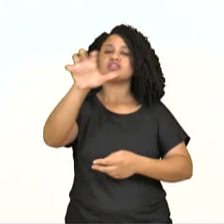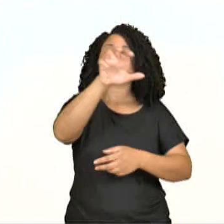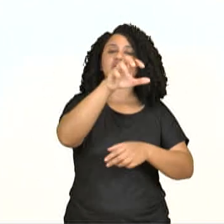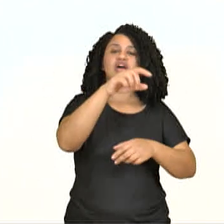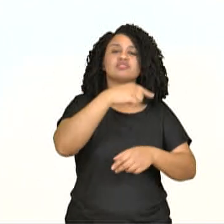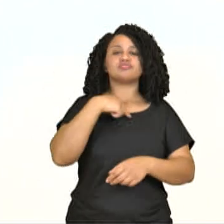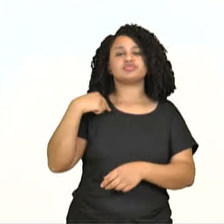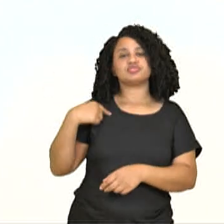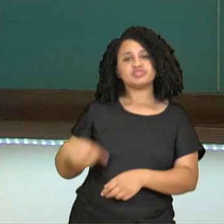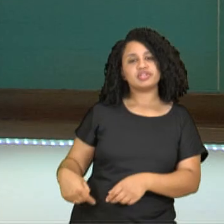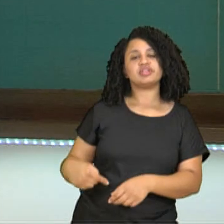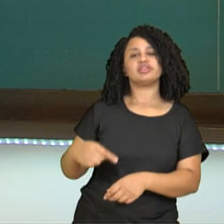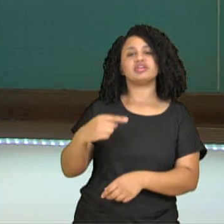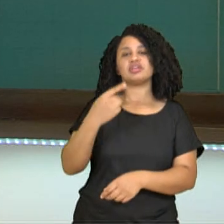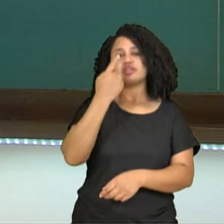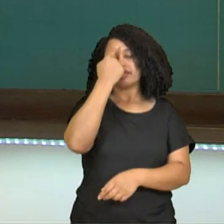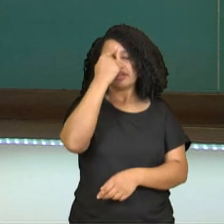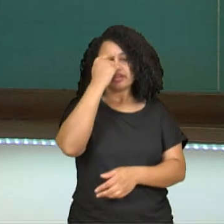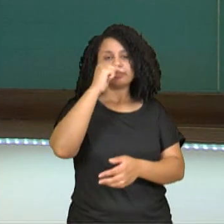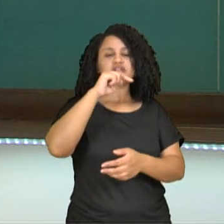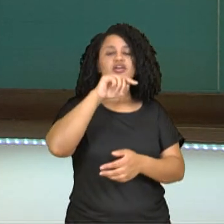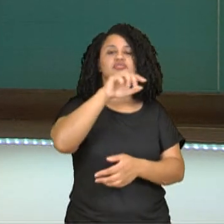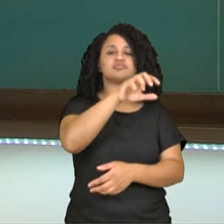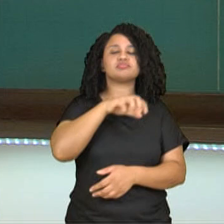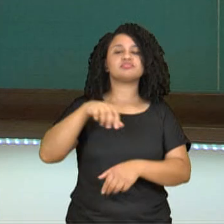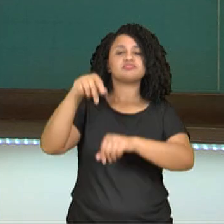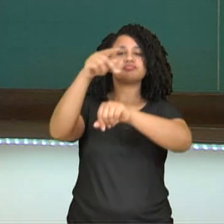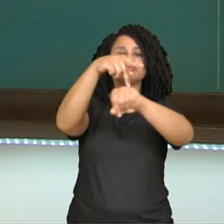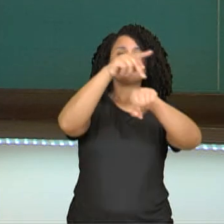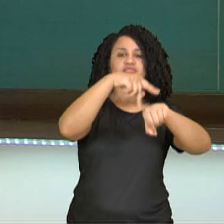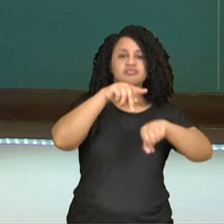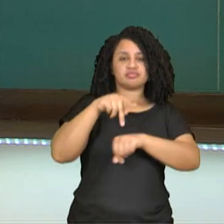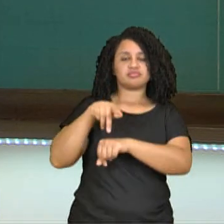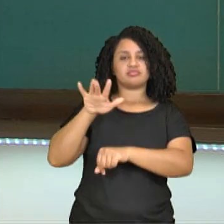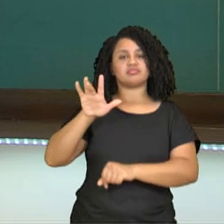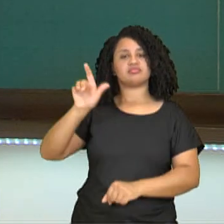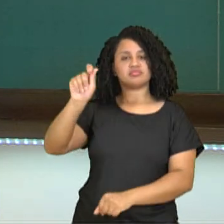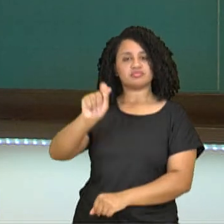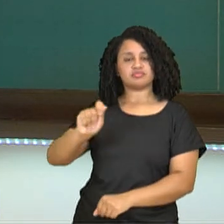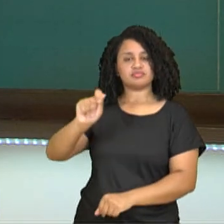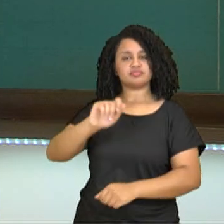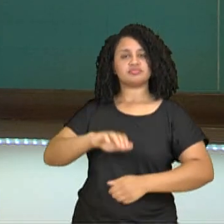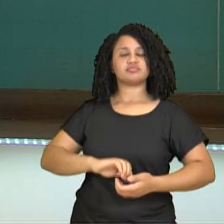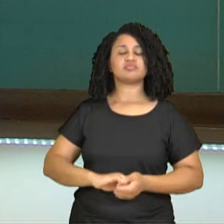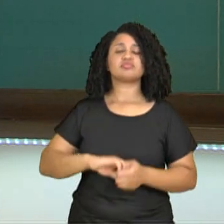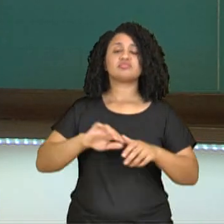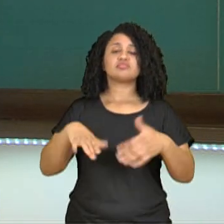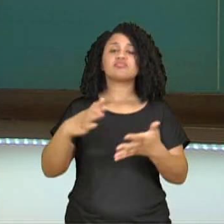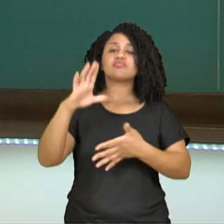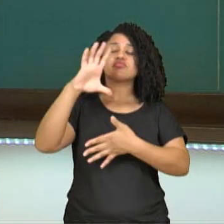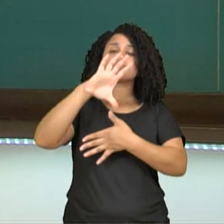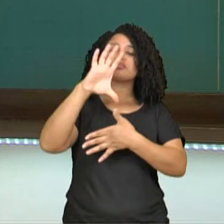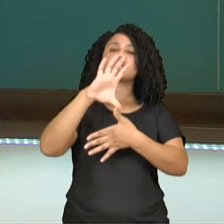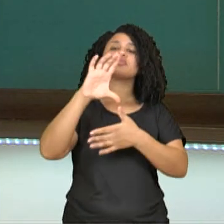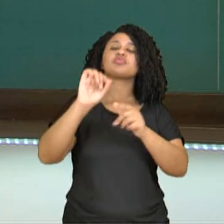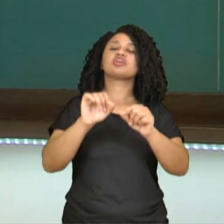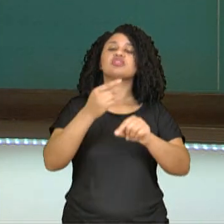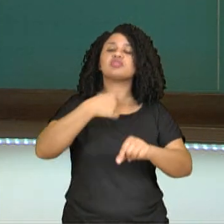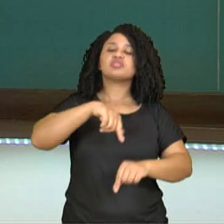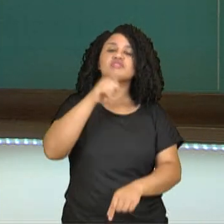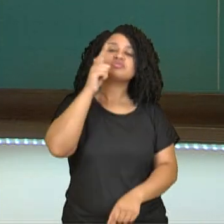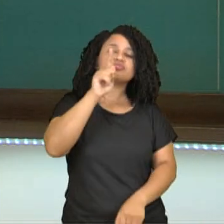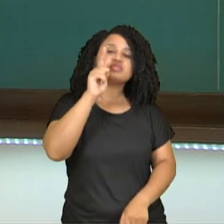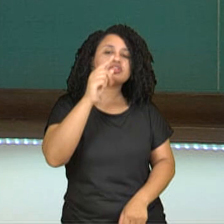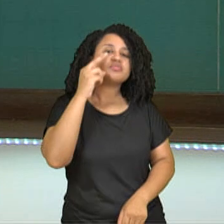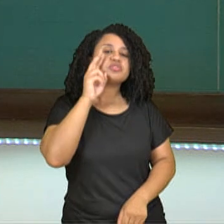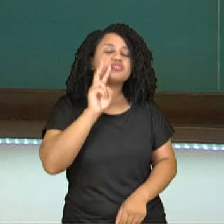que compõem o continente asiático. Então, o mapa serve para que nós possamos saber qual é o local que está